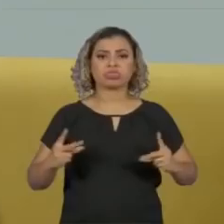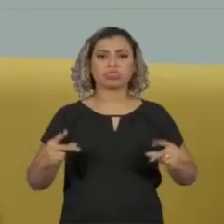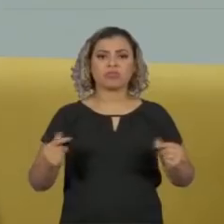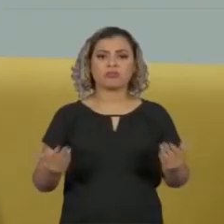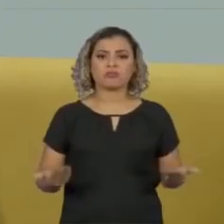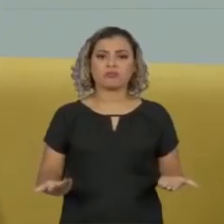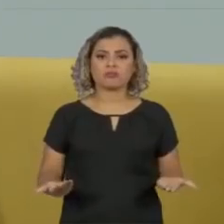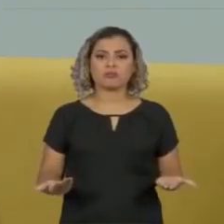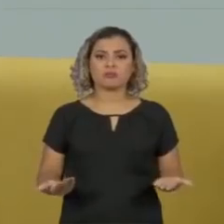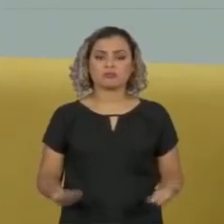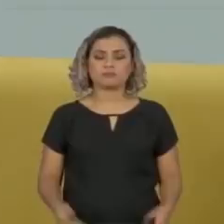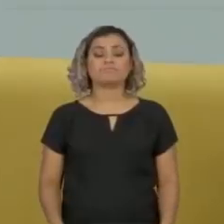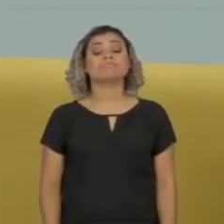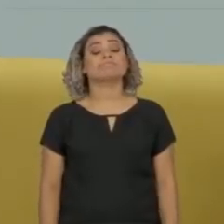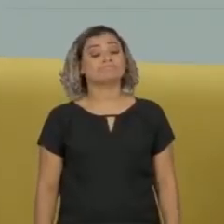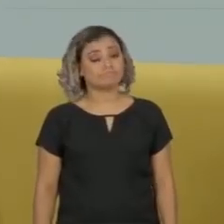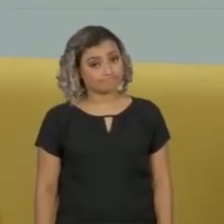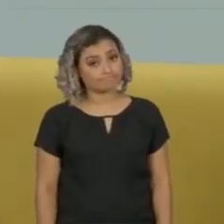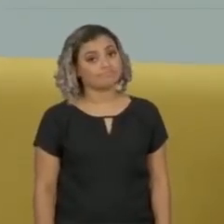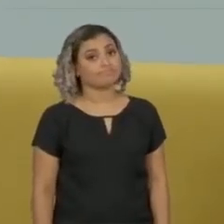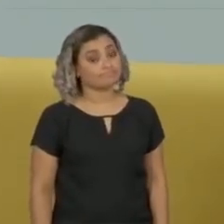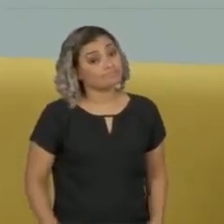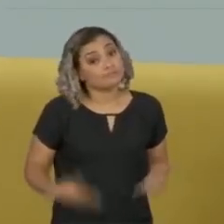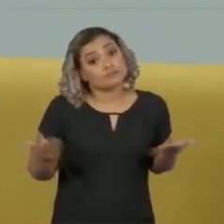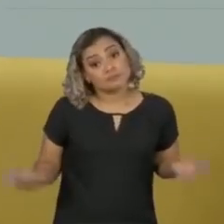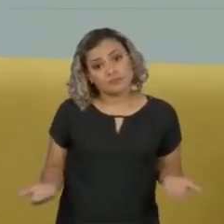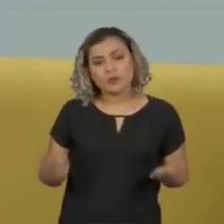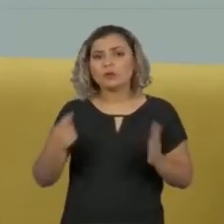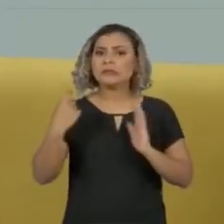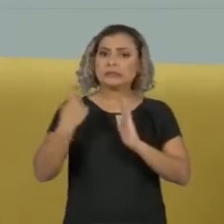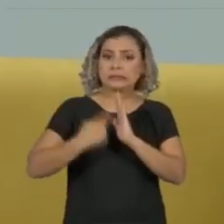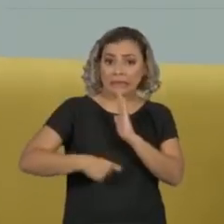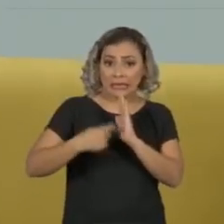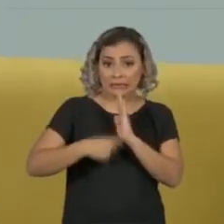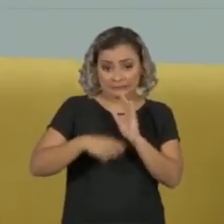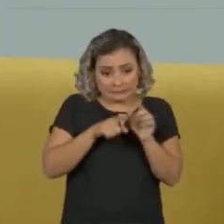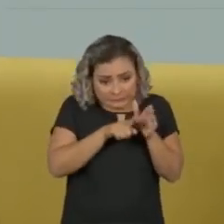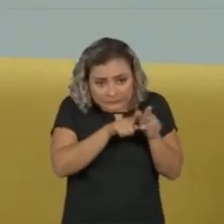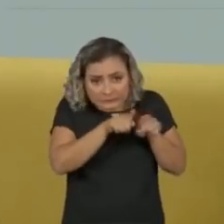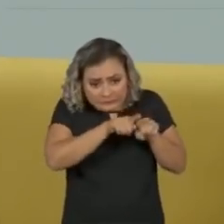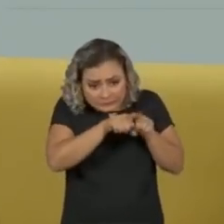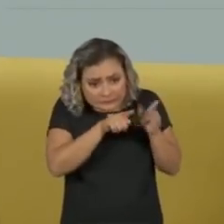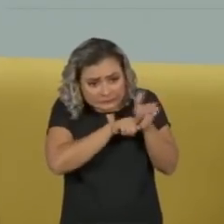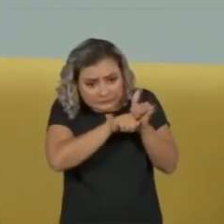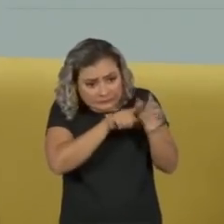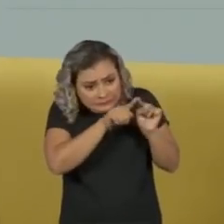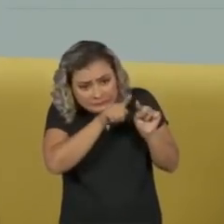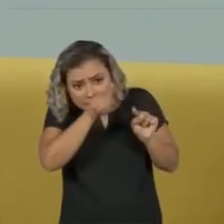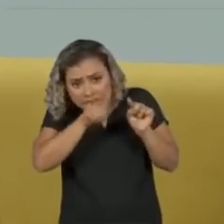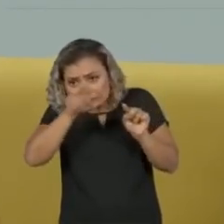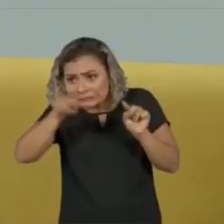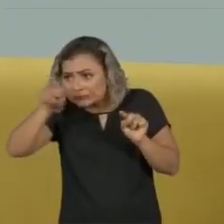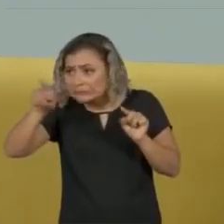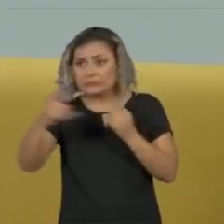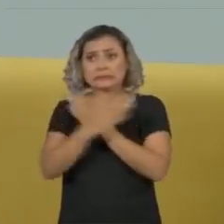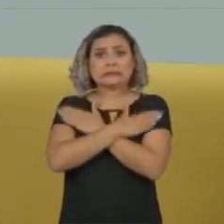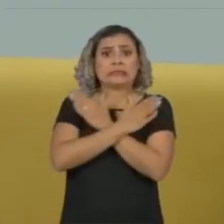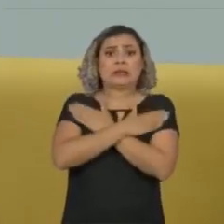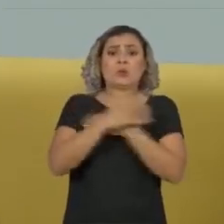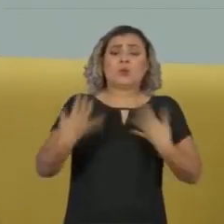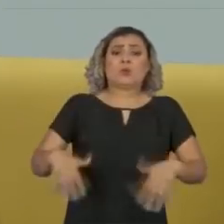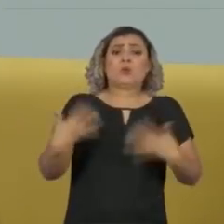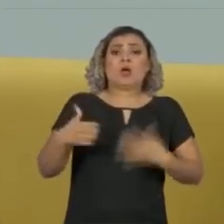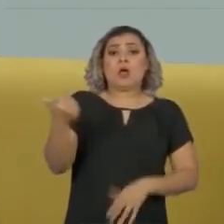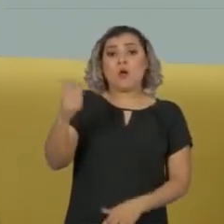perdida. Verdade. Bom, a taxa de desemprego foi de 11% no último trimestre do ano